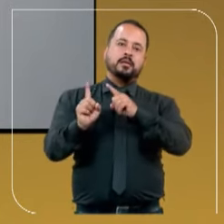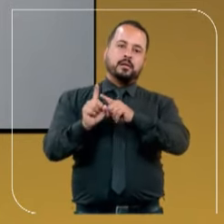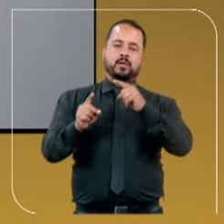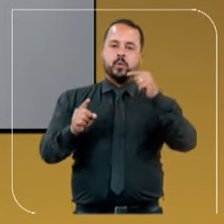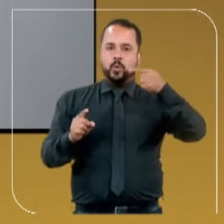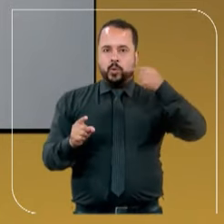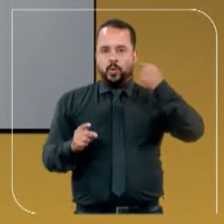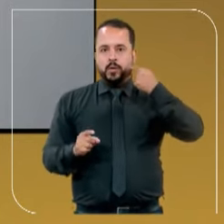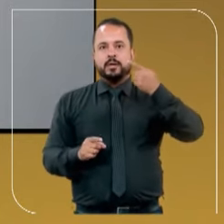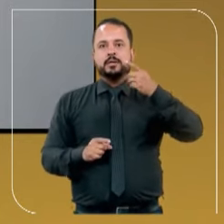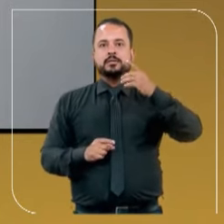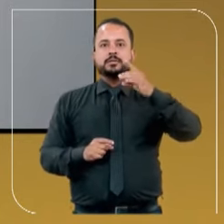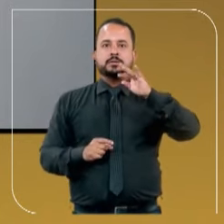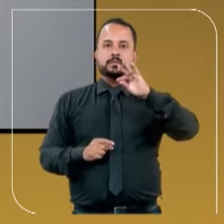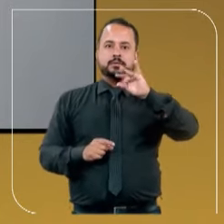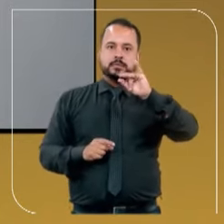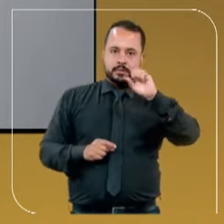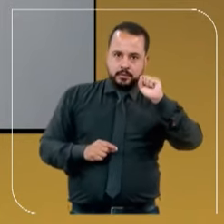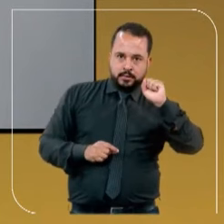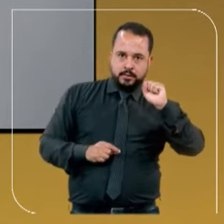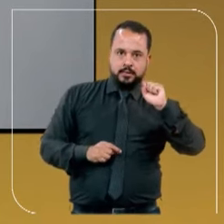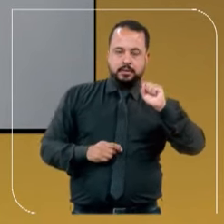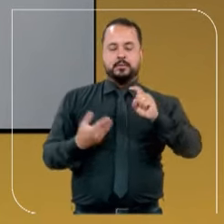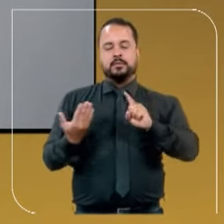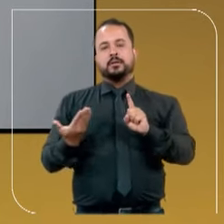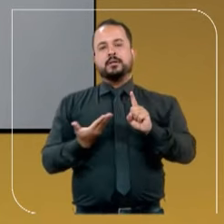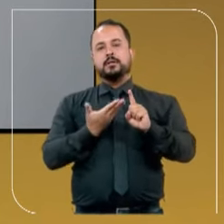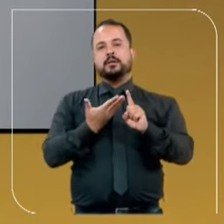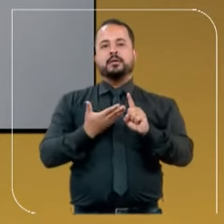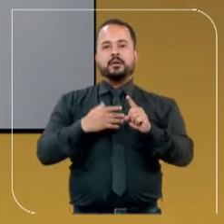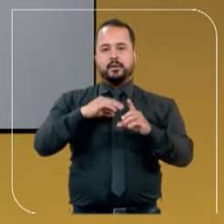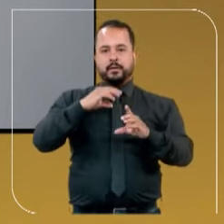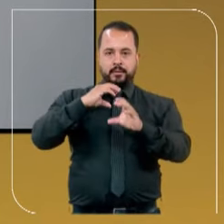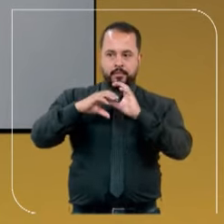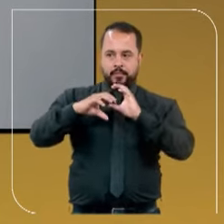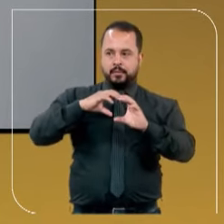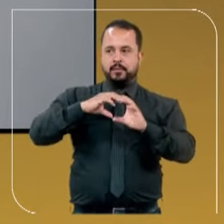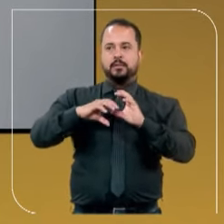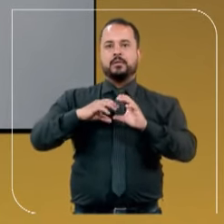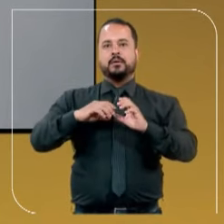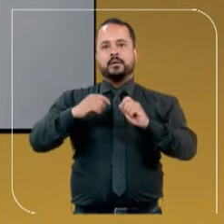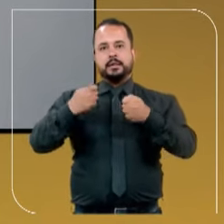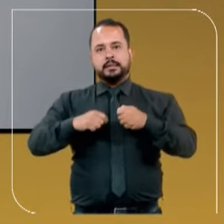FGV, e comunico aqui que mais 170